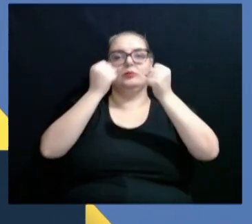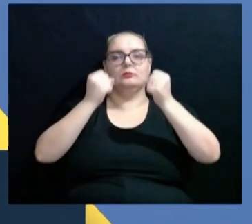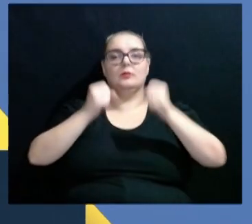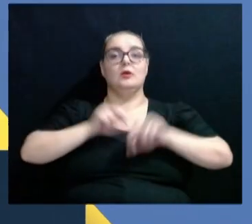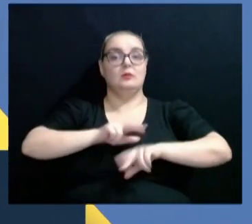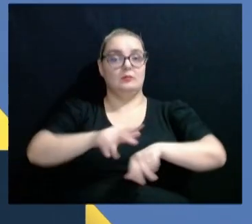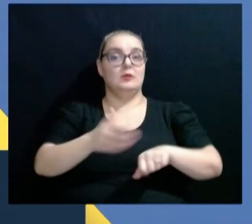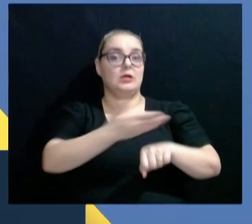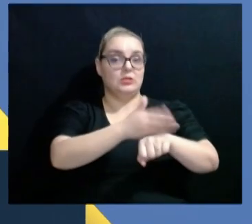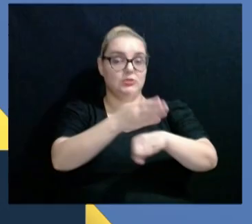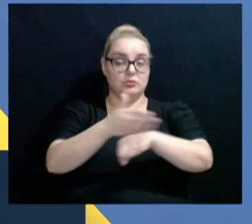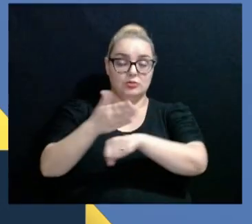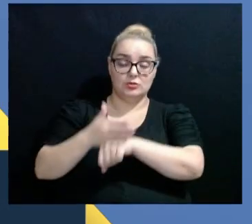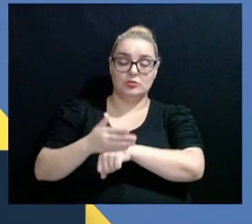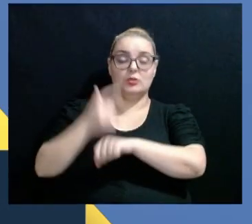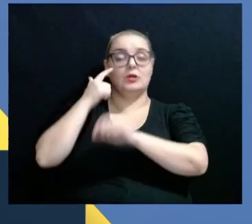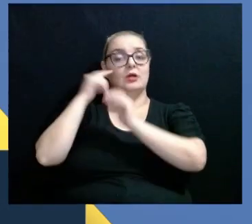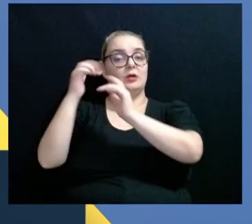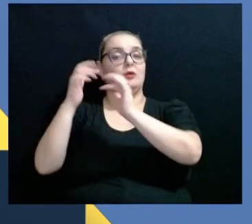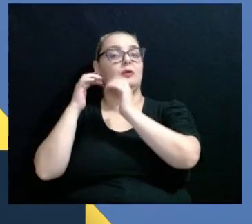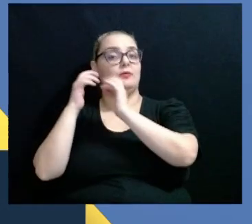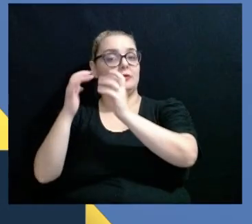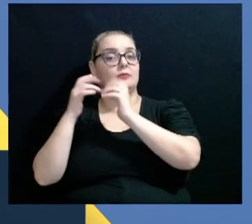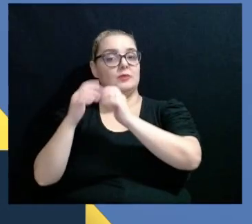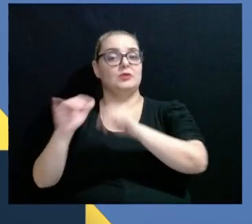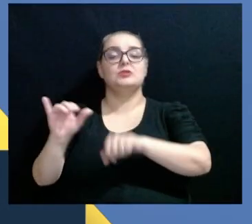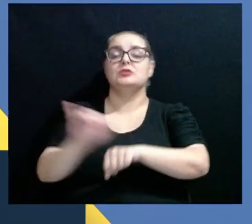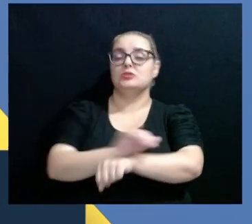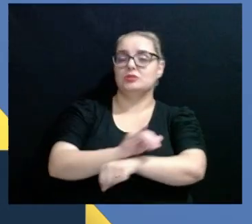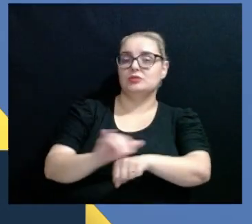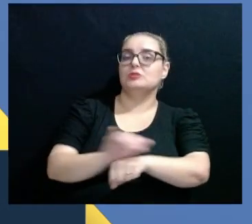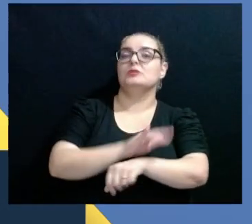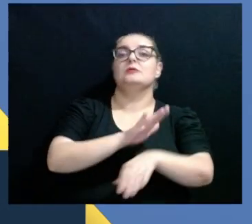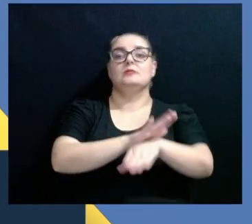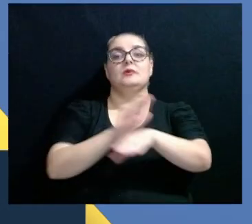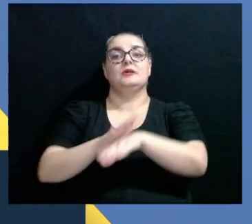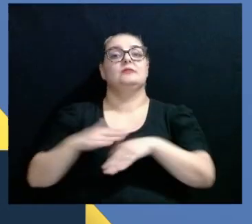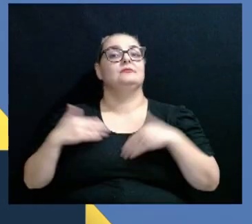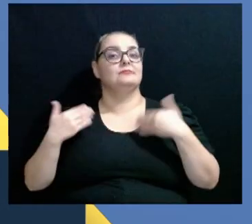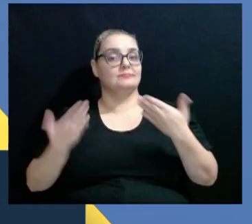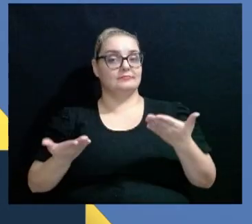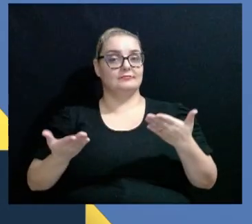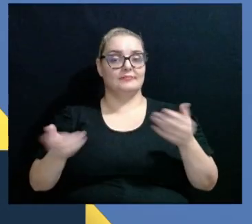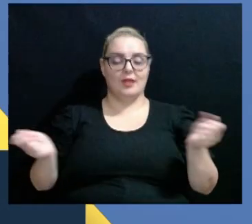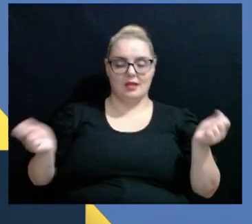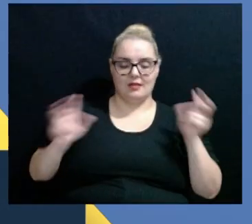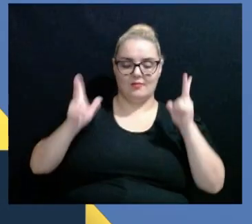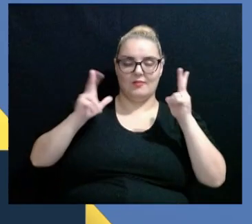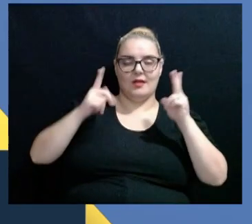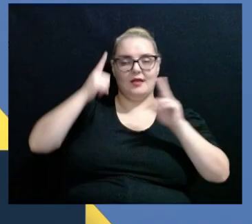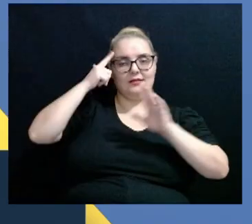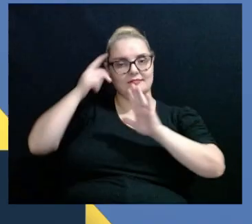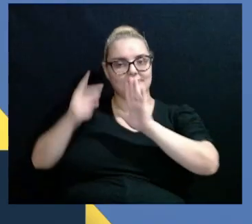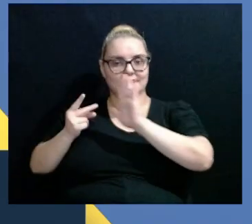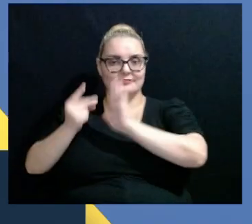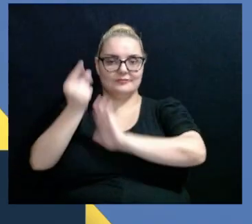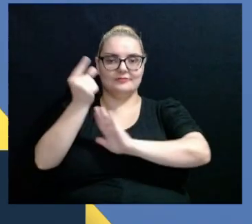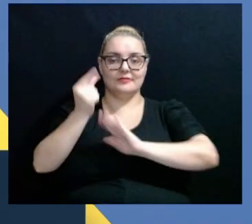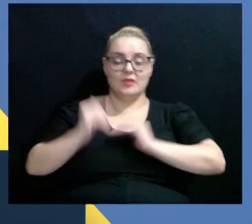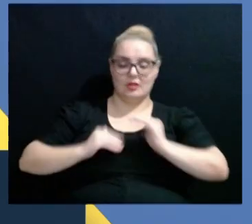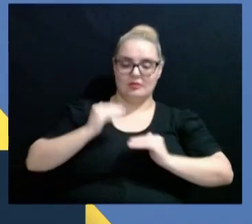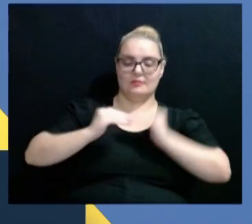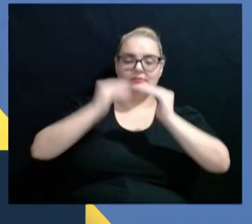bloqueios, que reúne uma série de exercícios, reflexões e ferramentas para ajudar você a despertar a